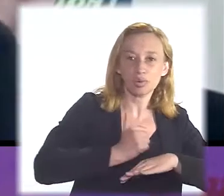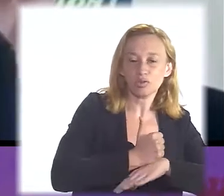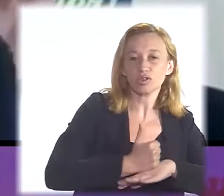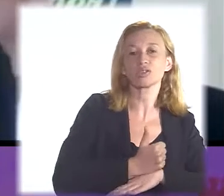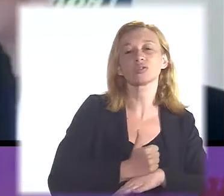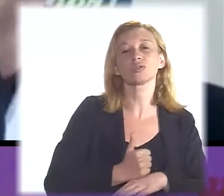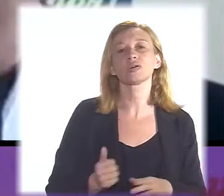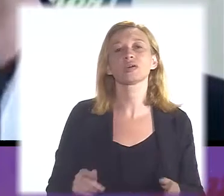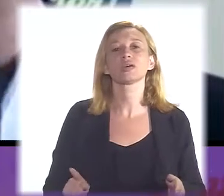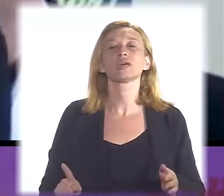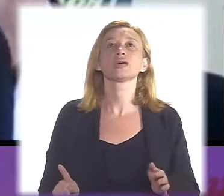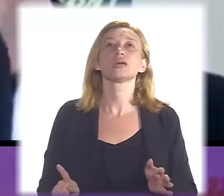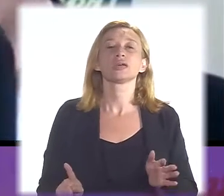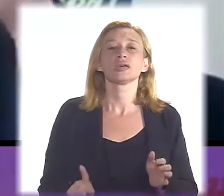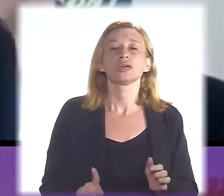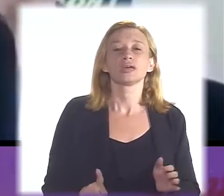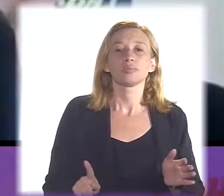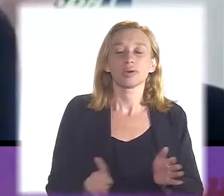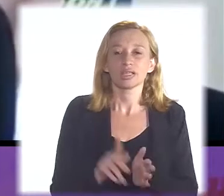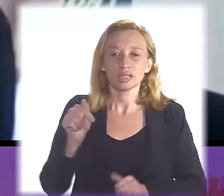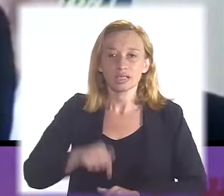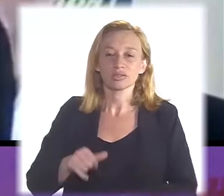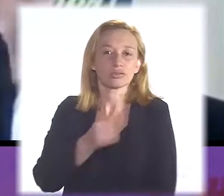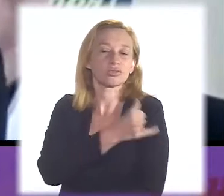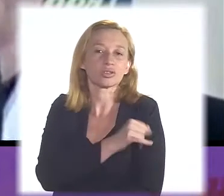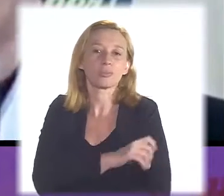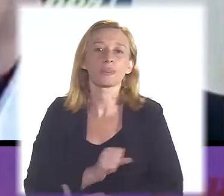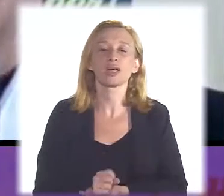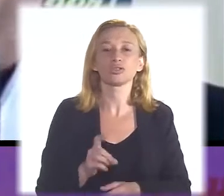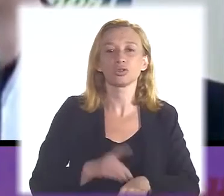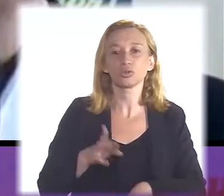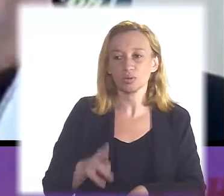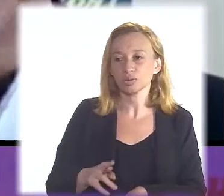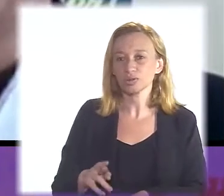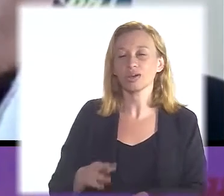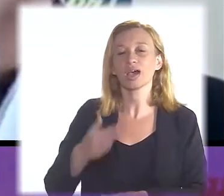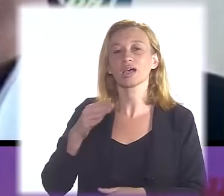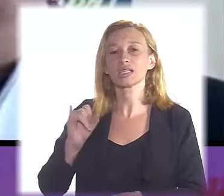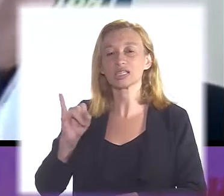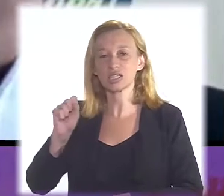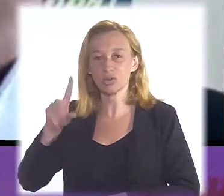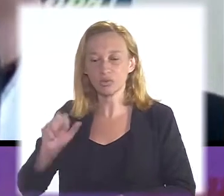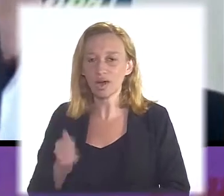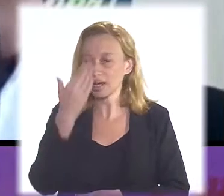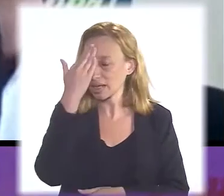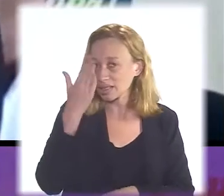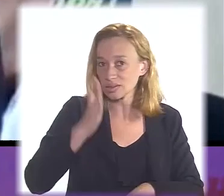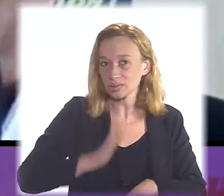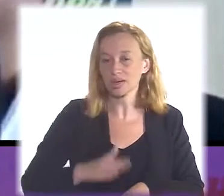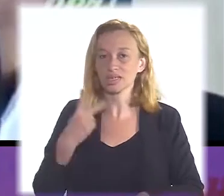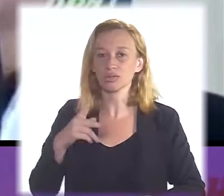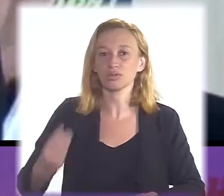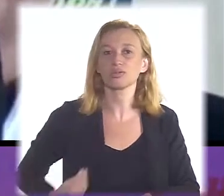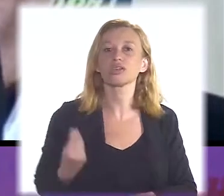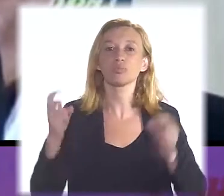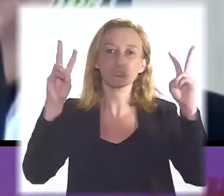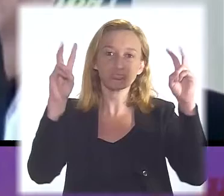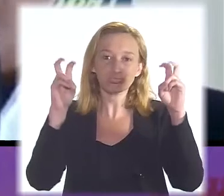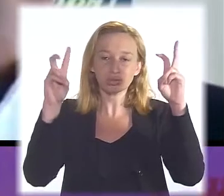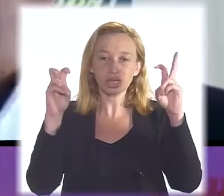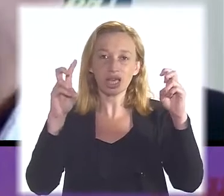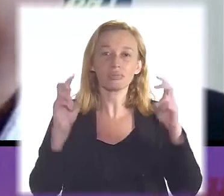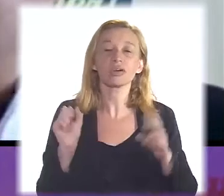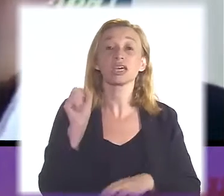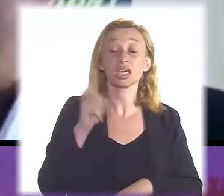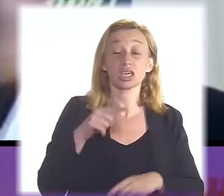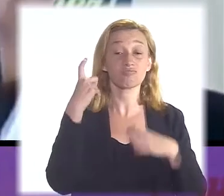e faz parte também do Comitê Médico aqui do Rio de Janeiro. Doutor Silvio, agradeço mais uma vez a sua presença para tratarmos de um tema que